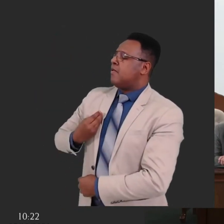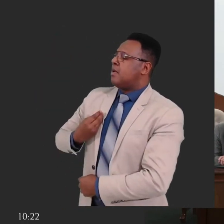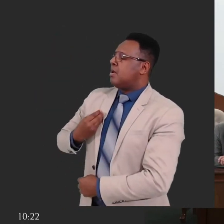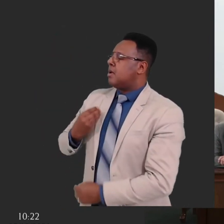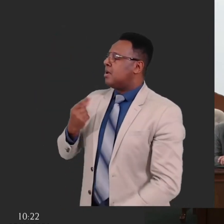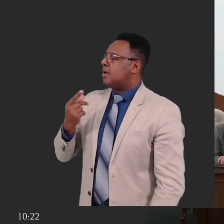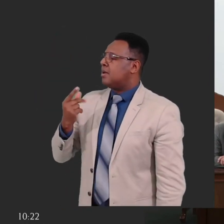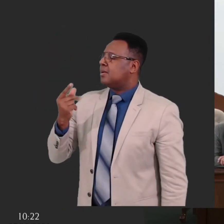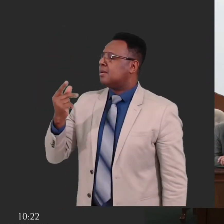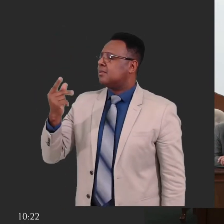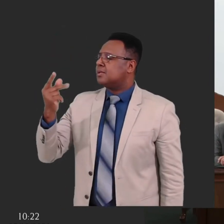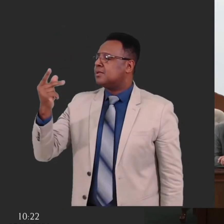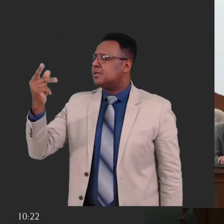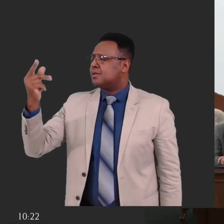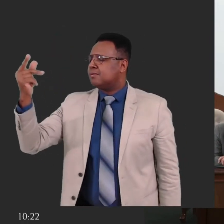glória